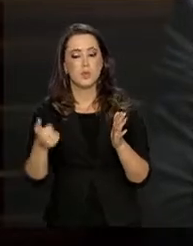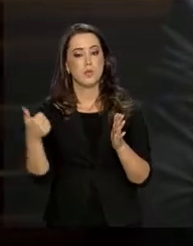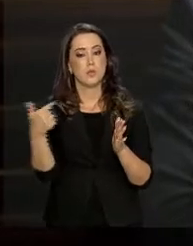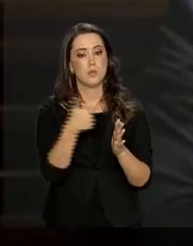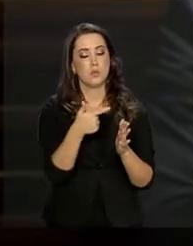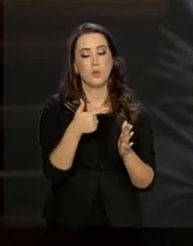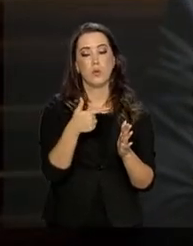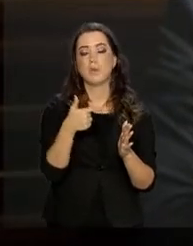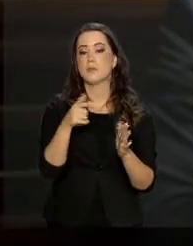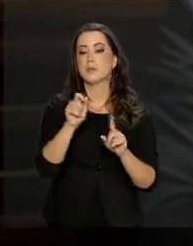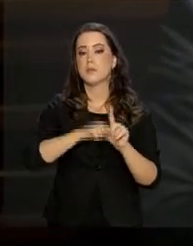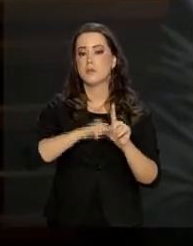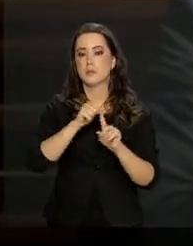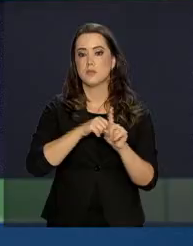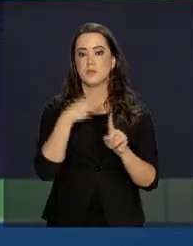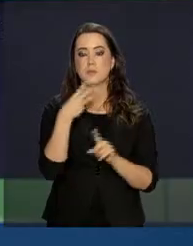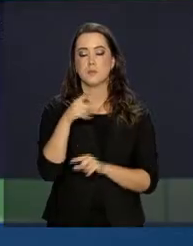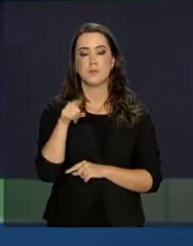dá 3,2.